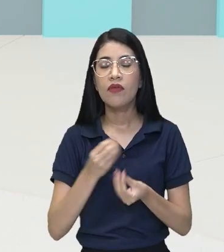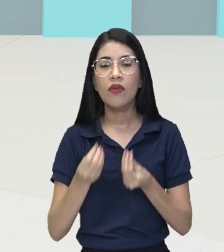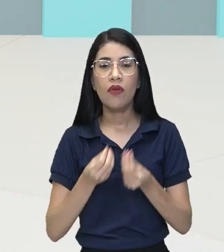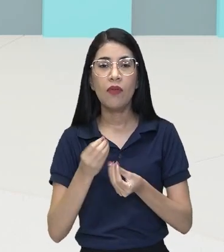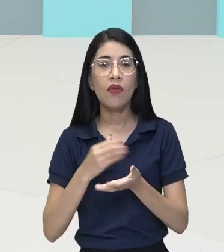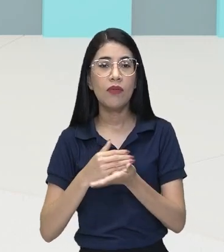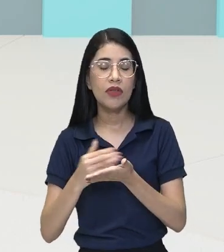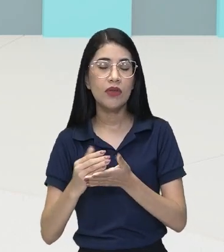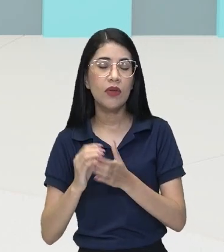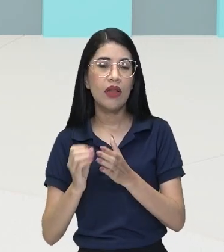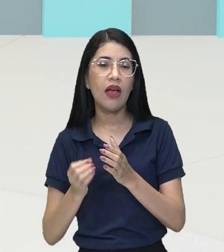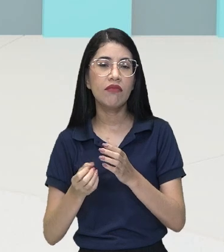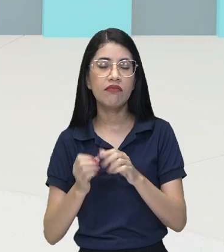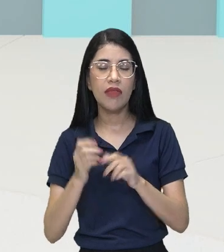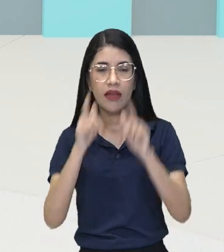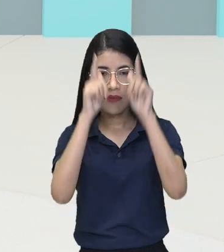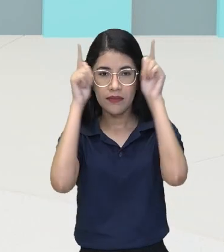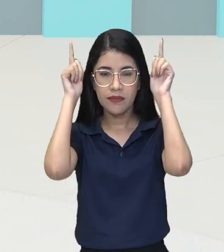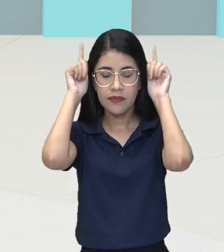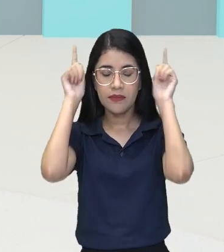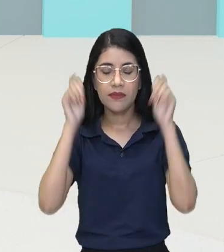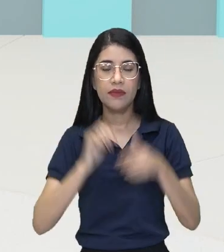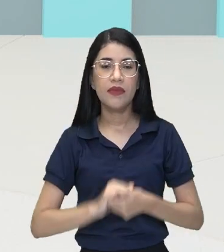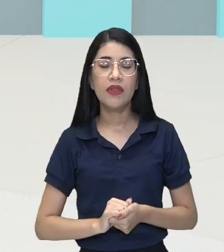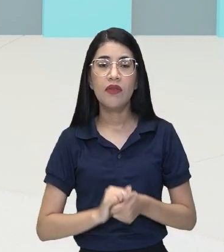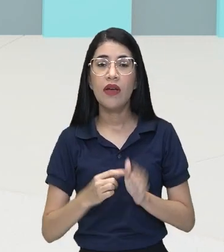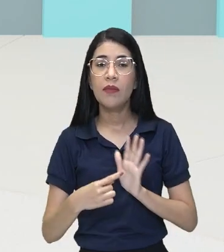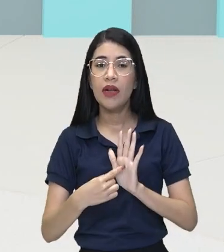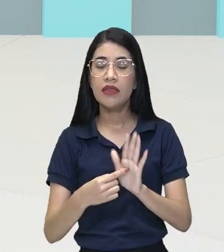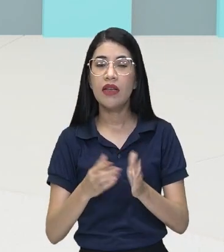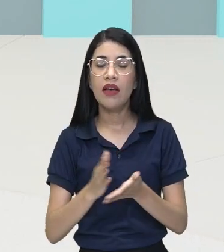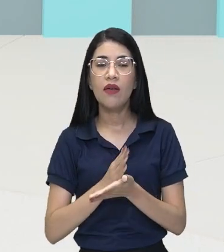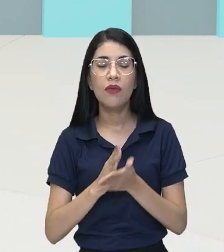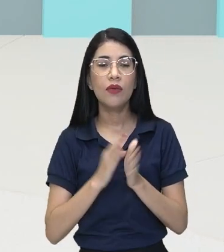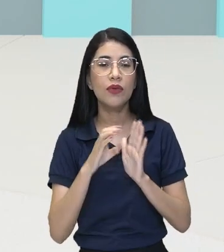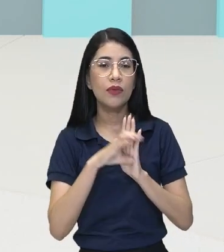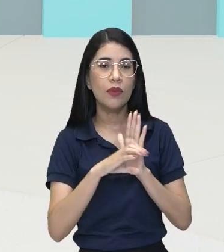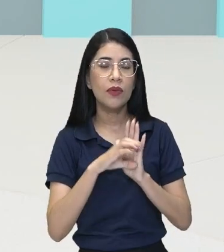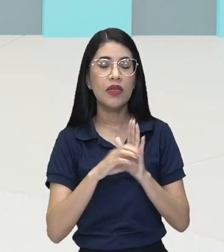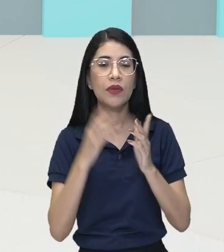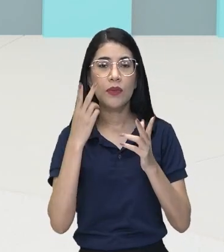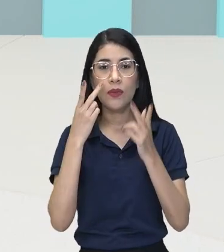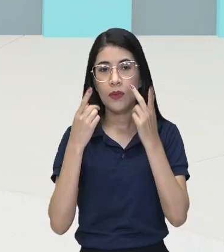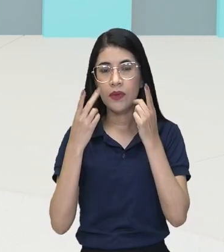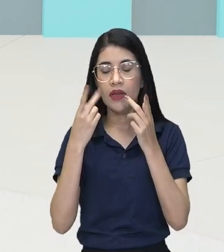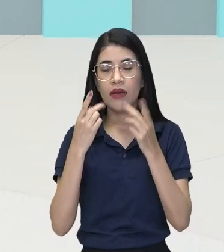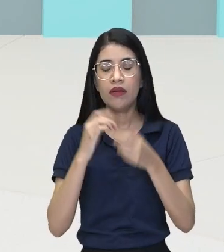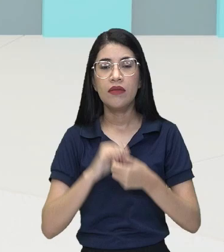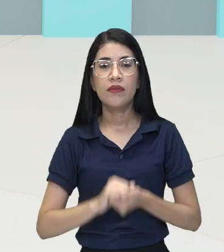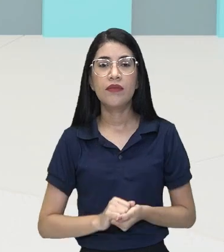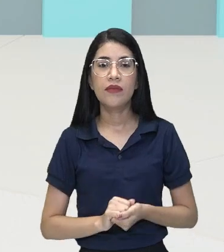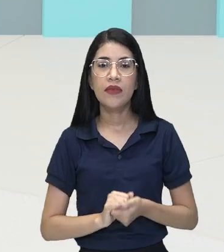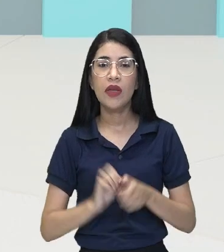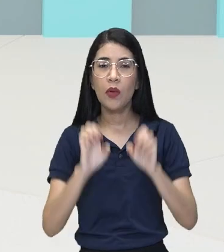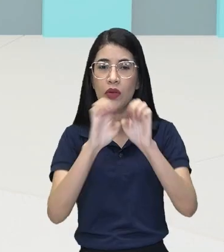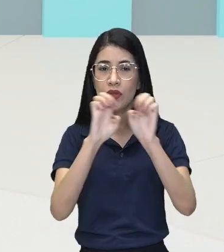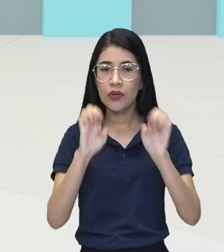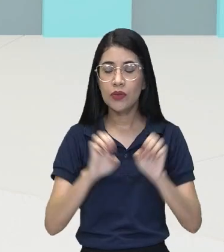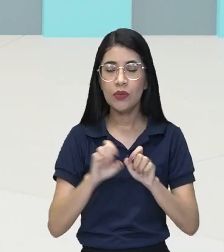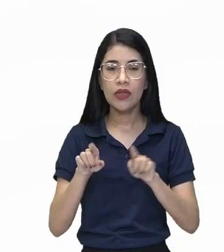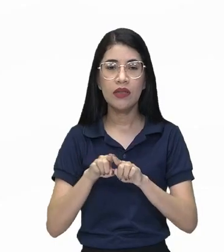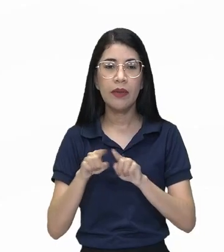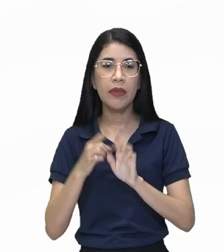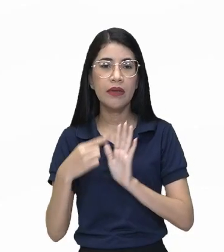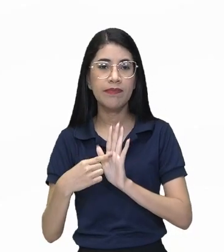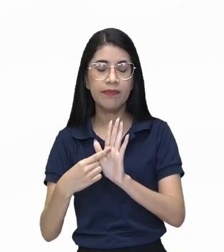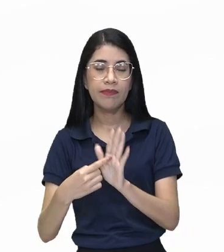Grécia, tá? Então vamos ver alguns conceitos que envolvem o teatro enquanto estrutura, enquanto encenação.